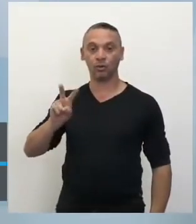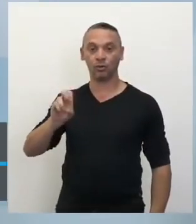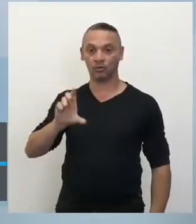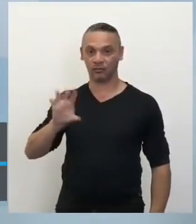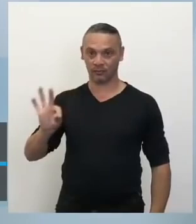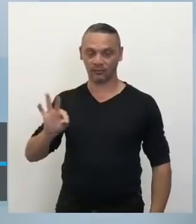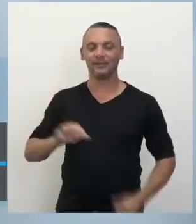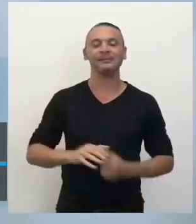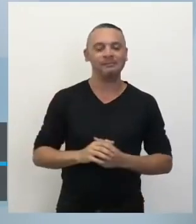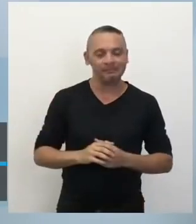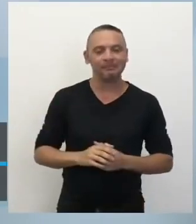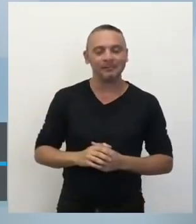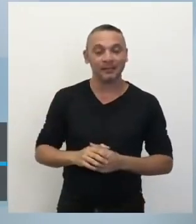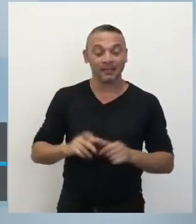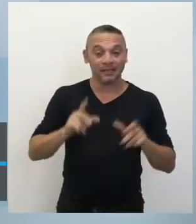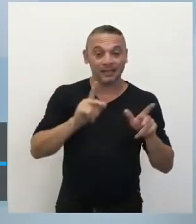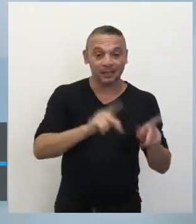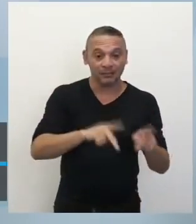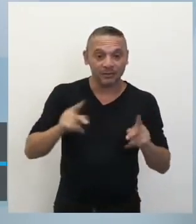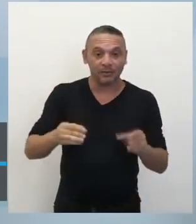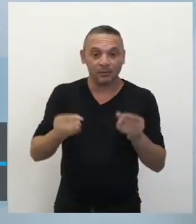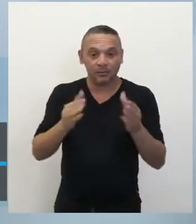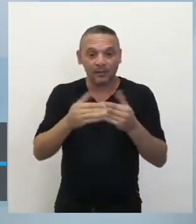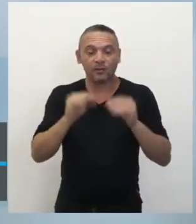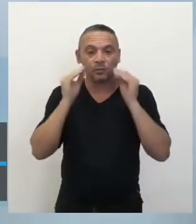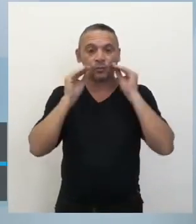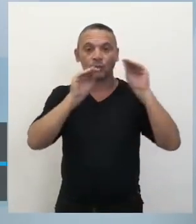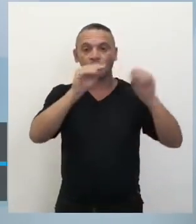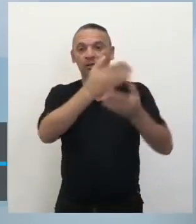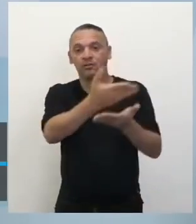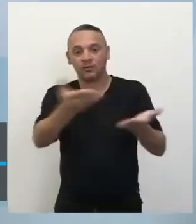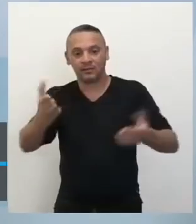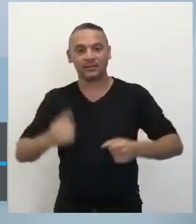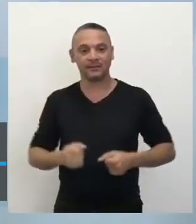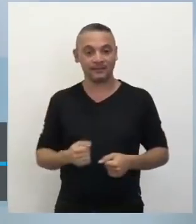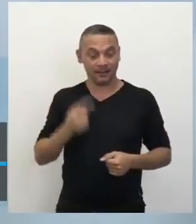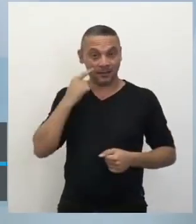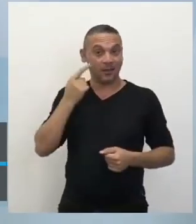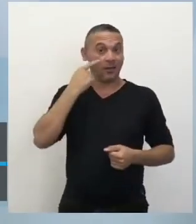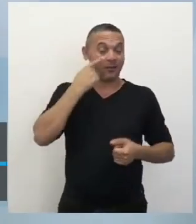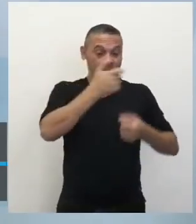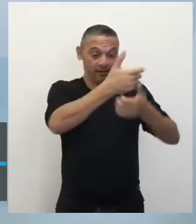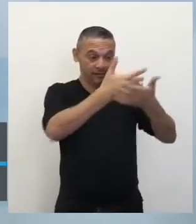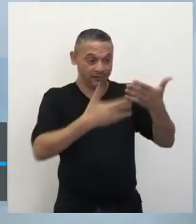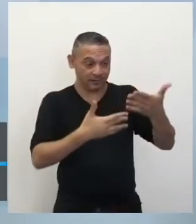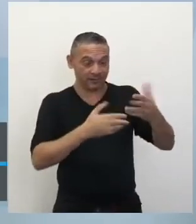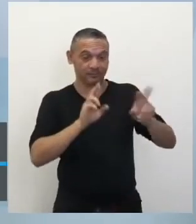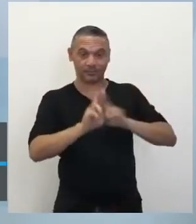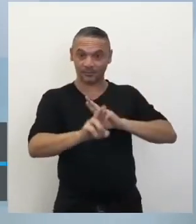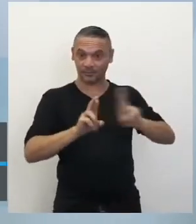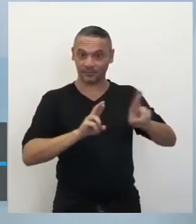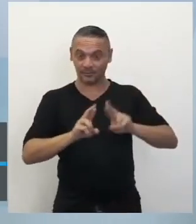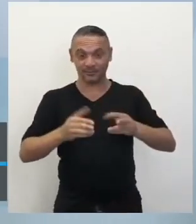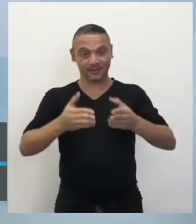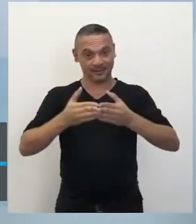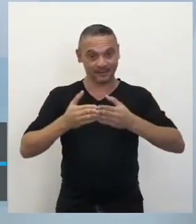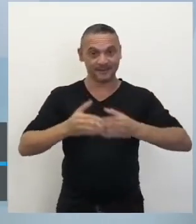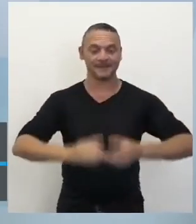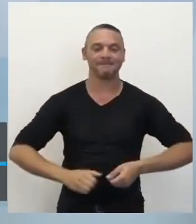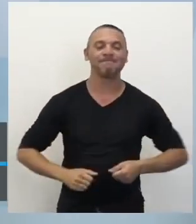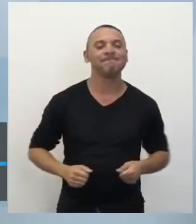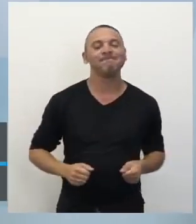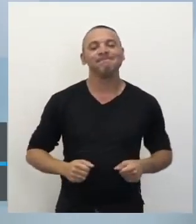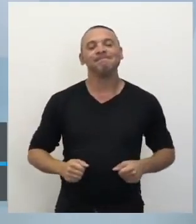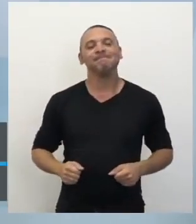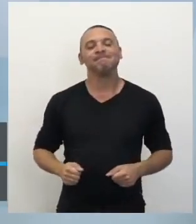lá, pediu para a gente mandar um beijo para vocês, beijão, e vamos lá, acompanhem aí o chat, mandem as suas